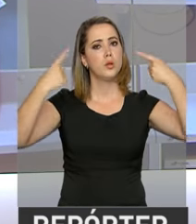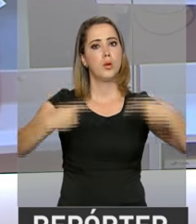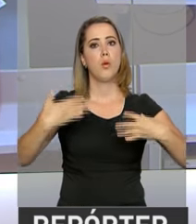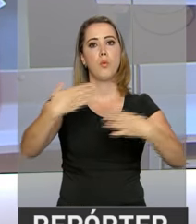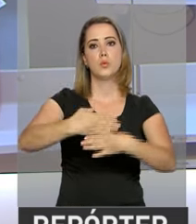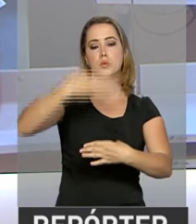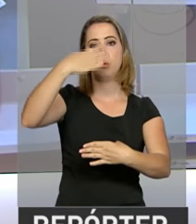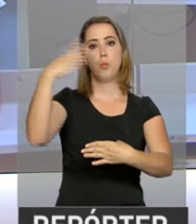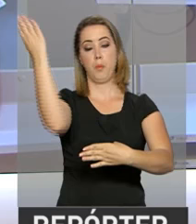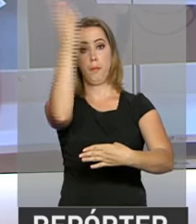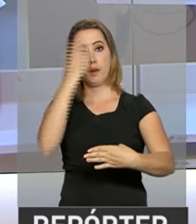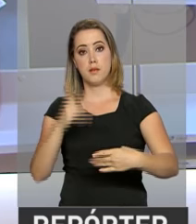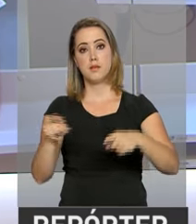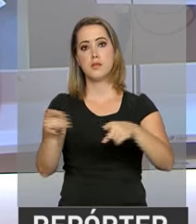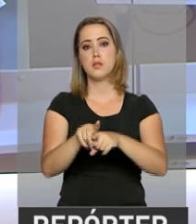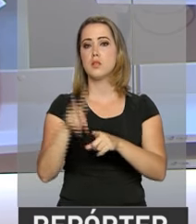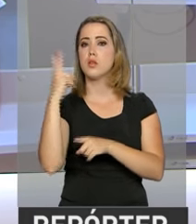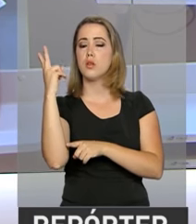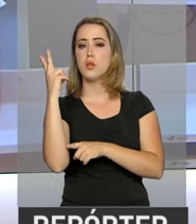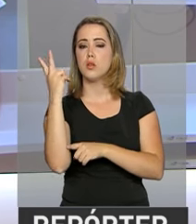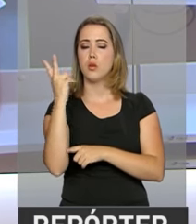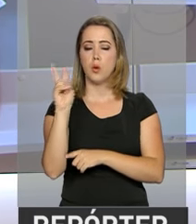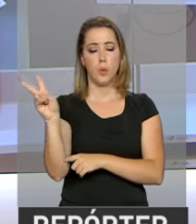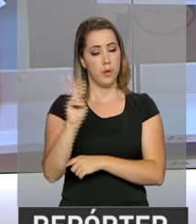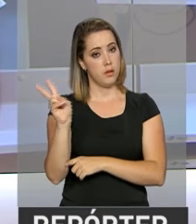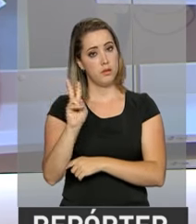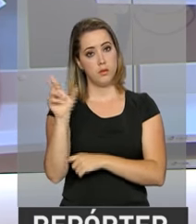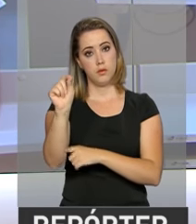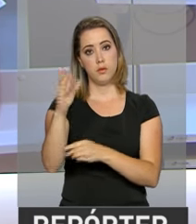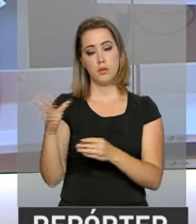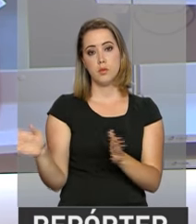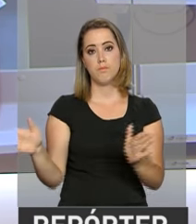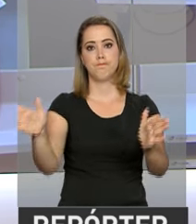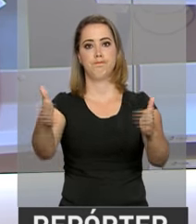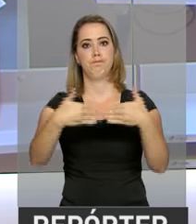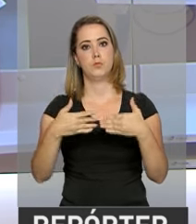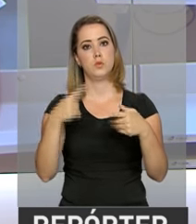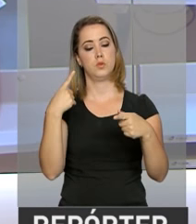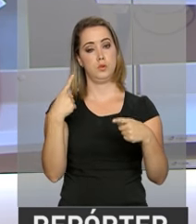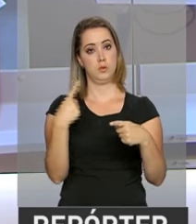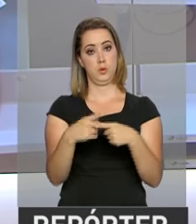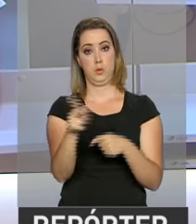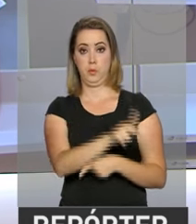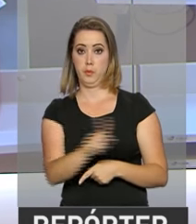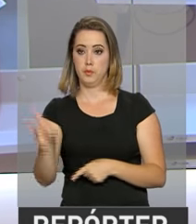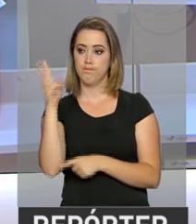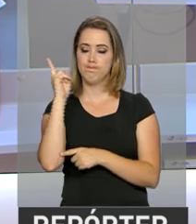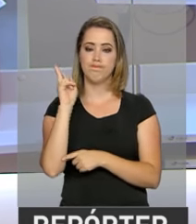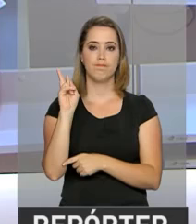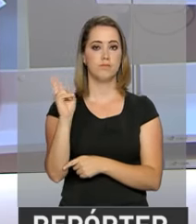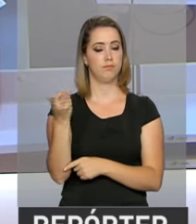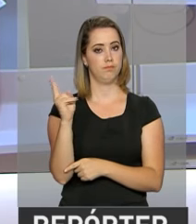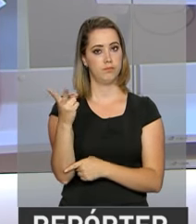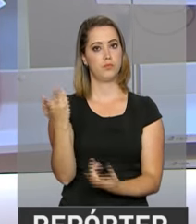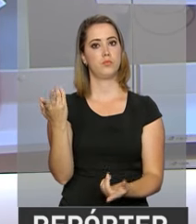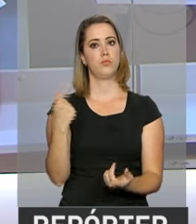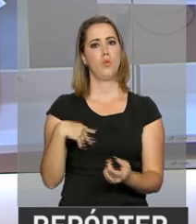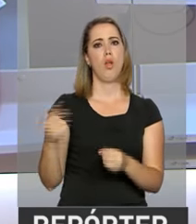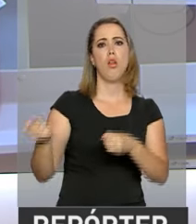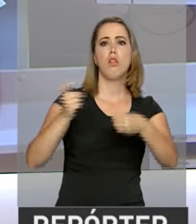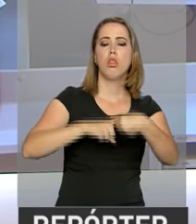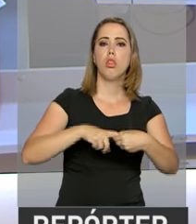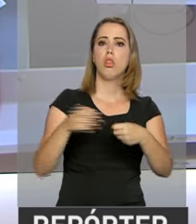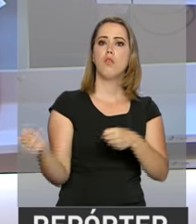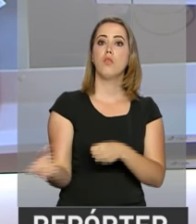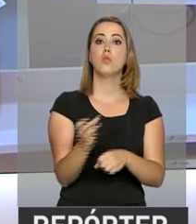Venezuela foi fechada em 13 de dezembro pelo presidente venezuelano Nicolás Maduro. Na volta do feriado de Ano Novo, alguns postos